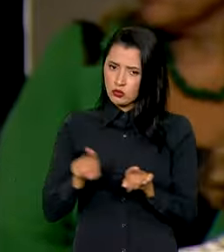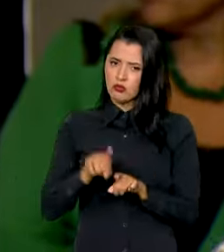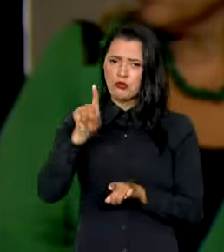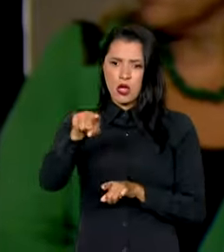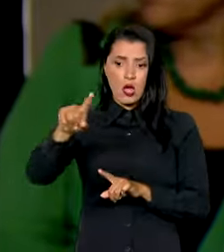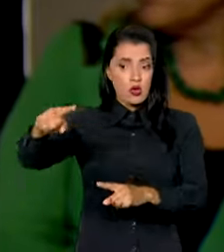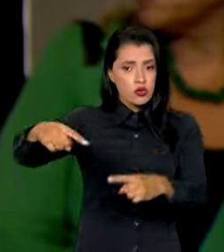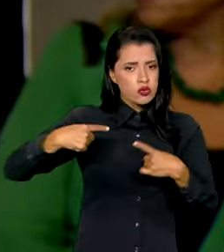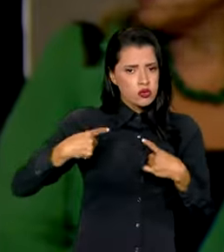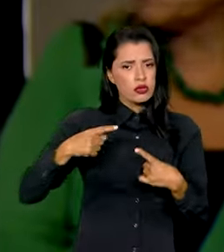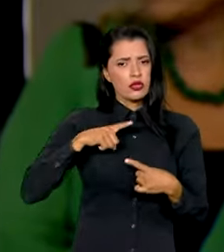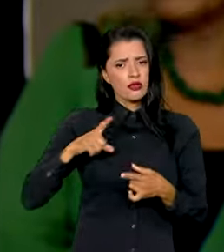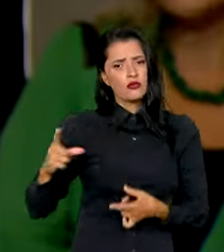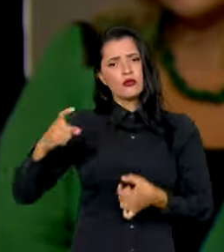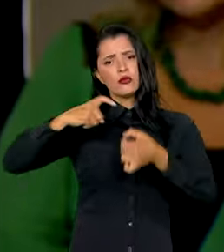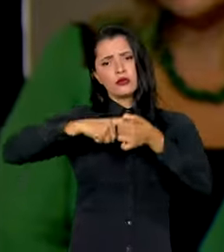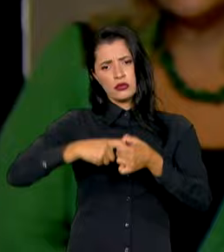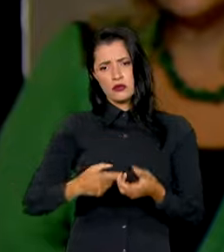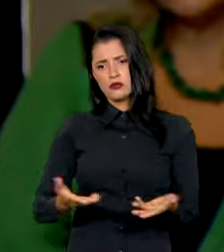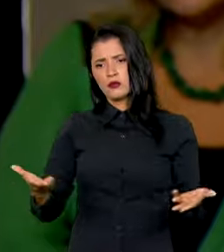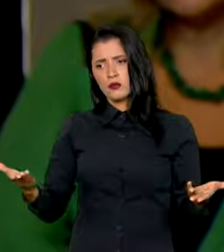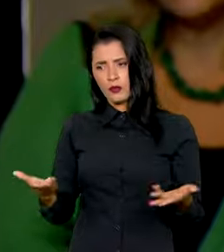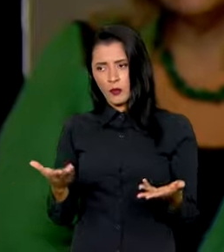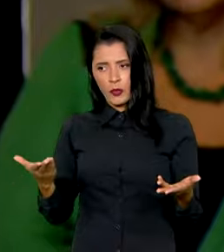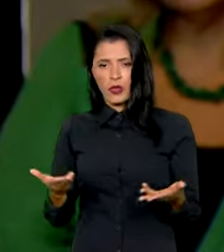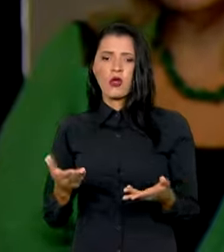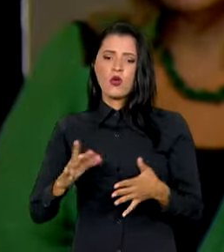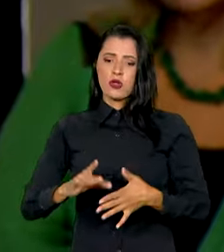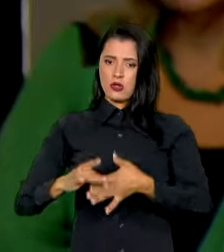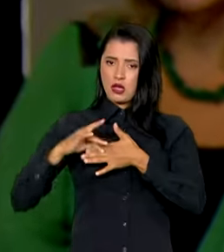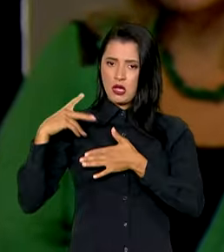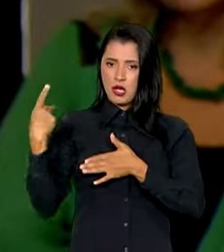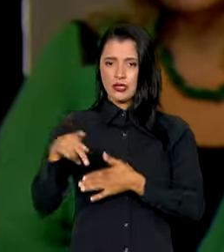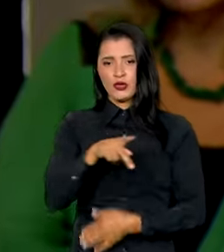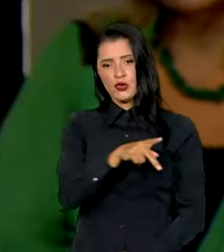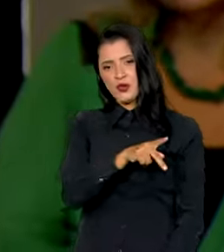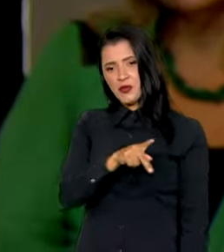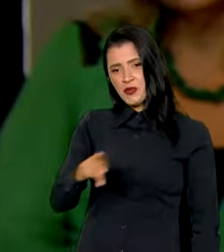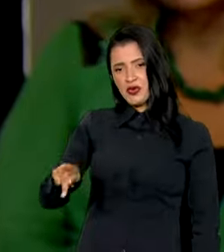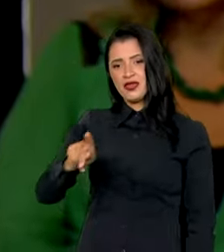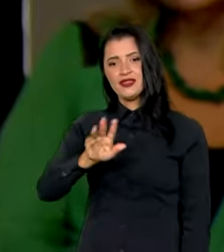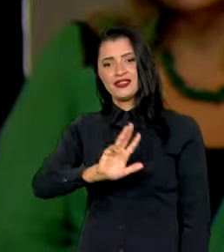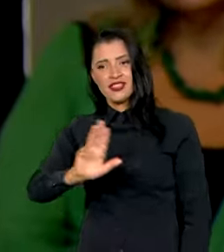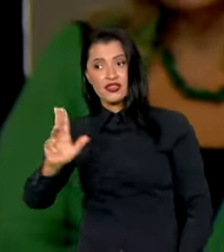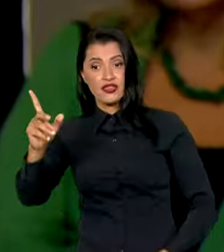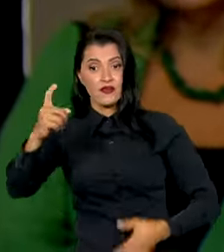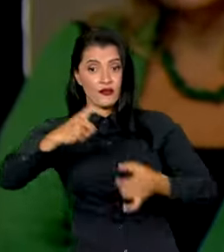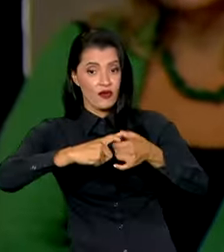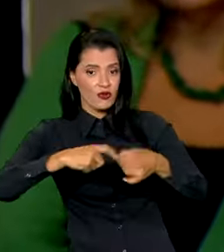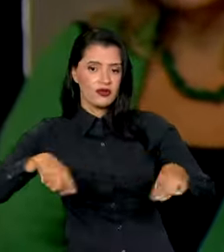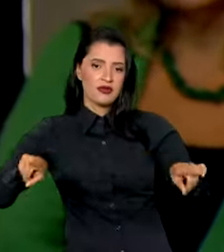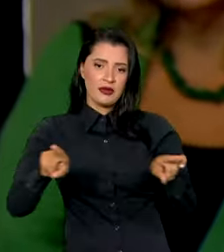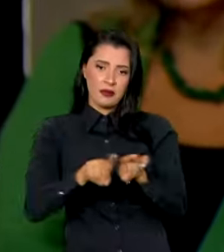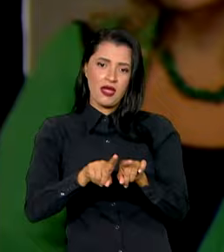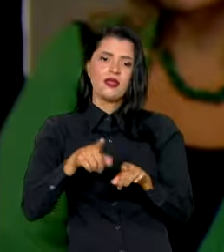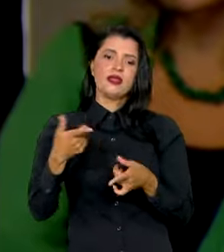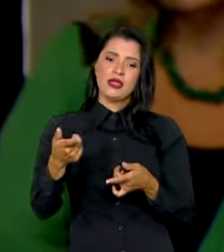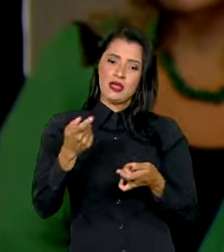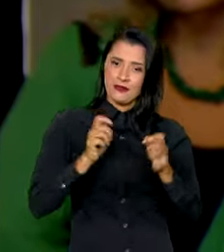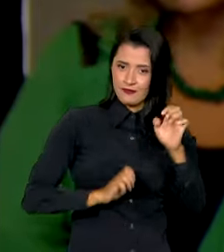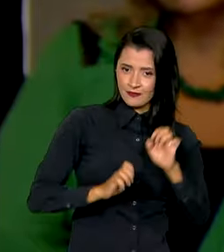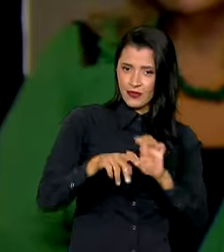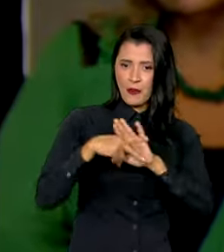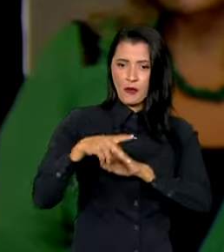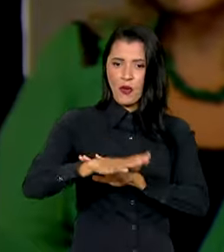grande desafio que retomamos agora com a liderança do presidente Lula e a retomada do complexo econômico industrial